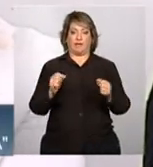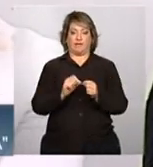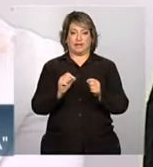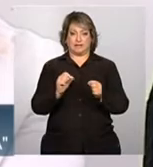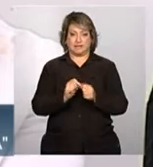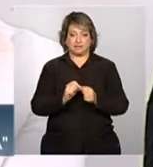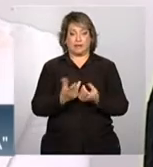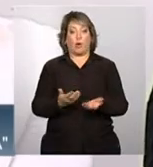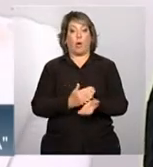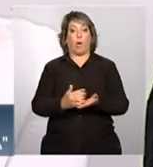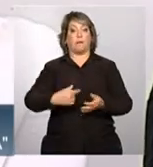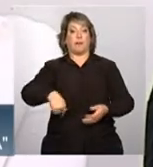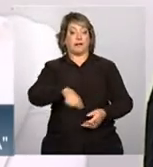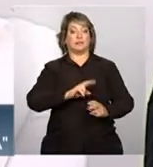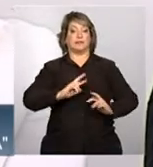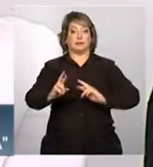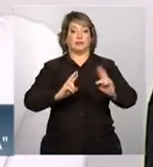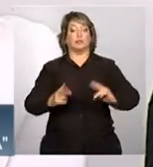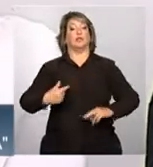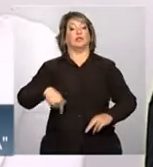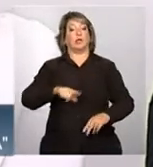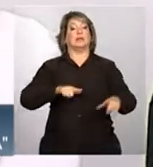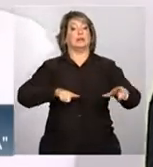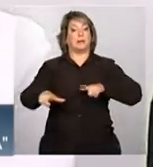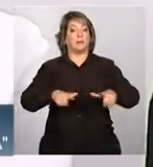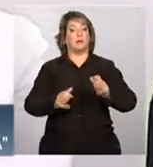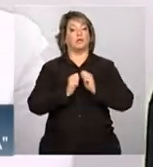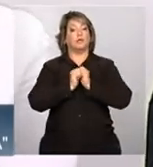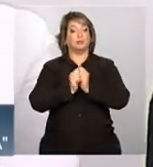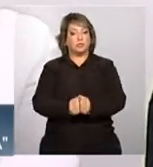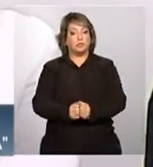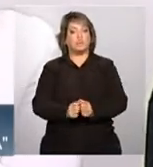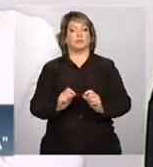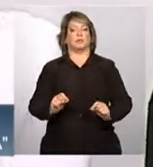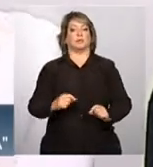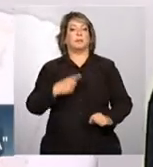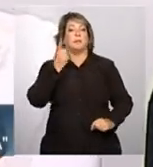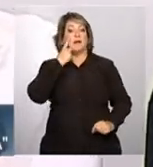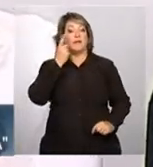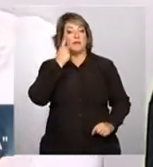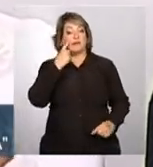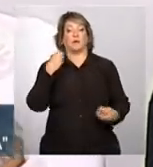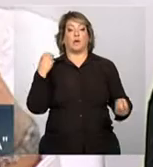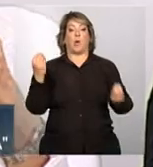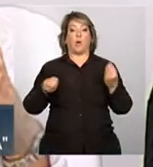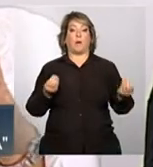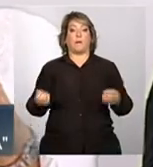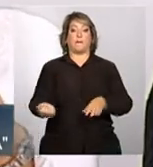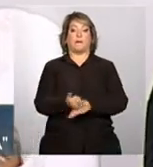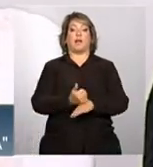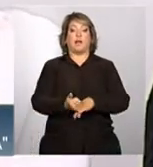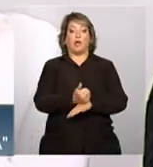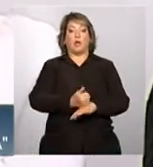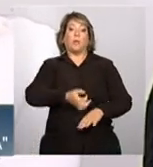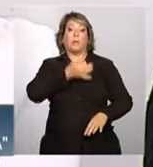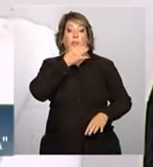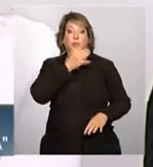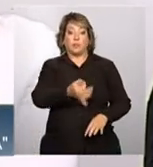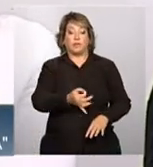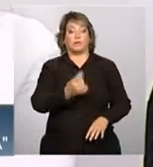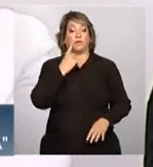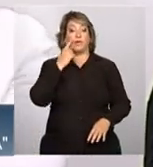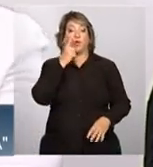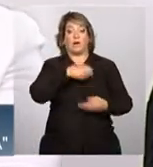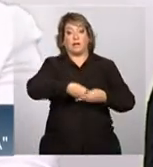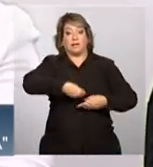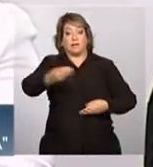destes resultados, nós trabalharemos conjuntamente para ver para a melhor proposta a ser